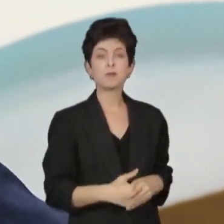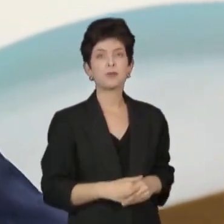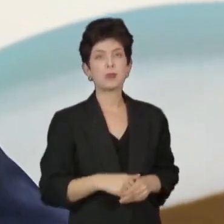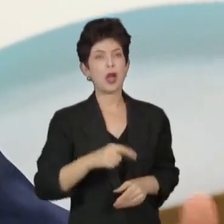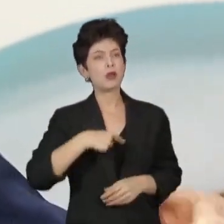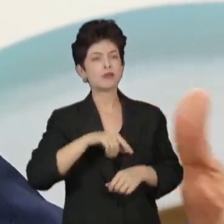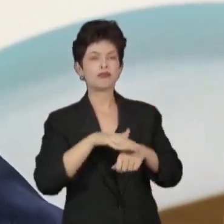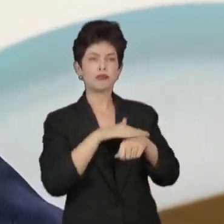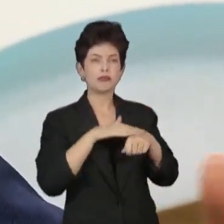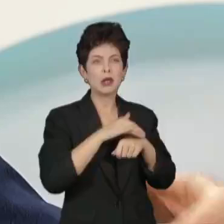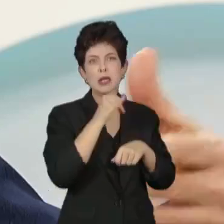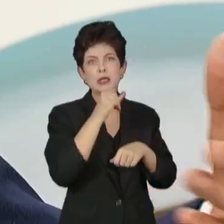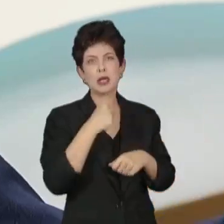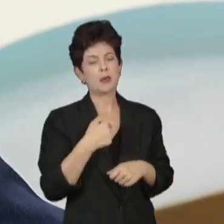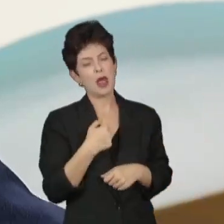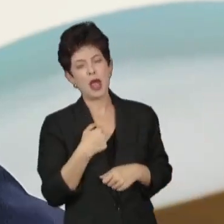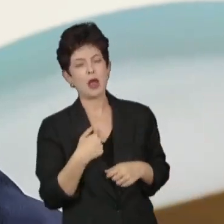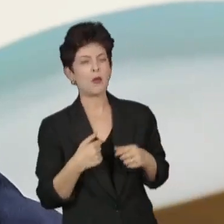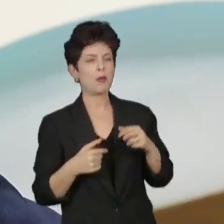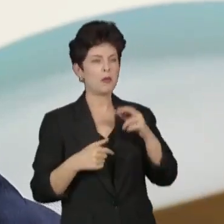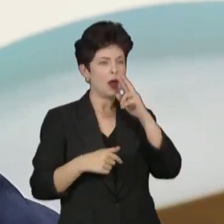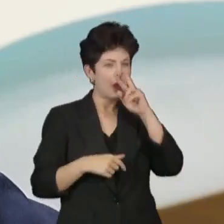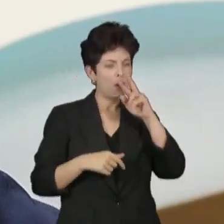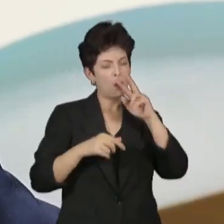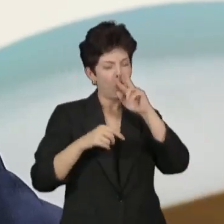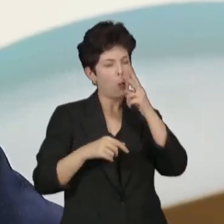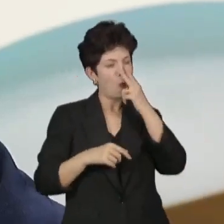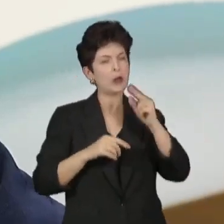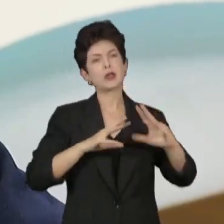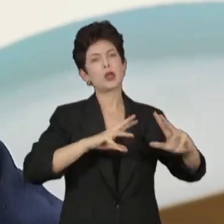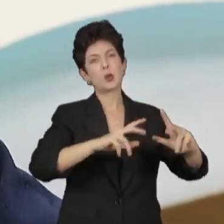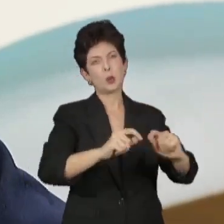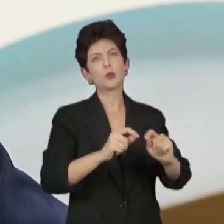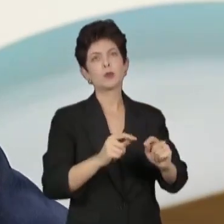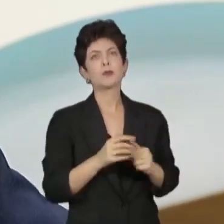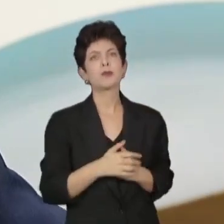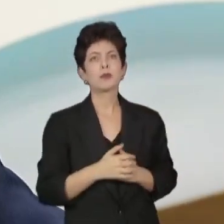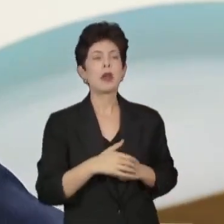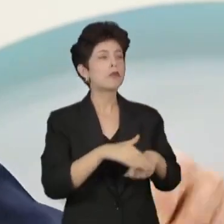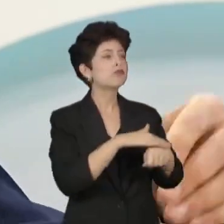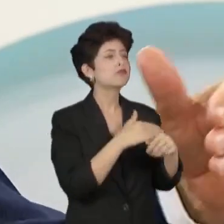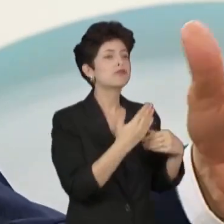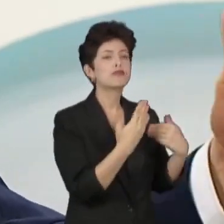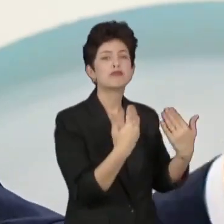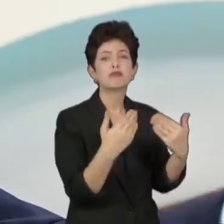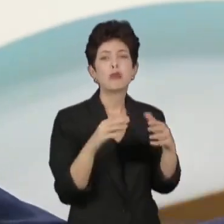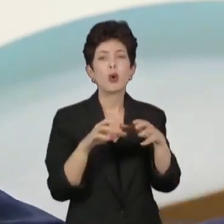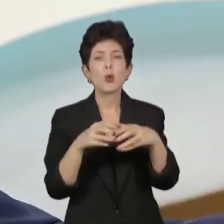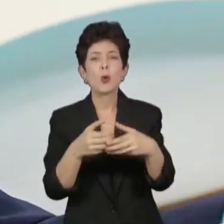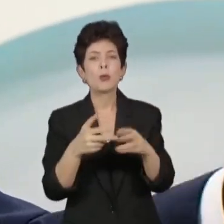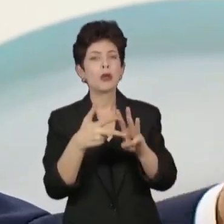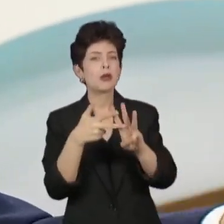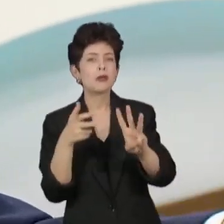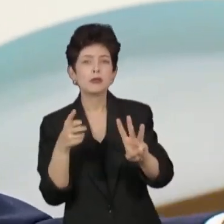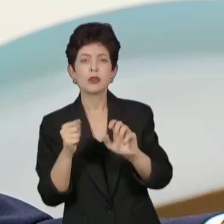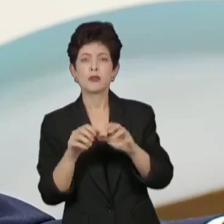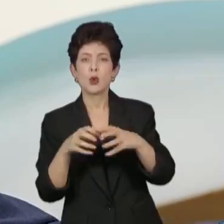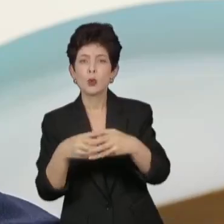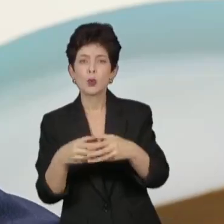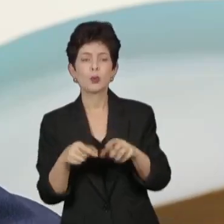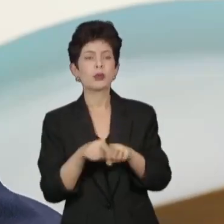Nós conversamos, eu posso falar por mim, mas acho que vale por todos os ministros, nós conversamos com comunidades indígenas,